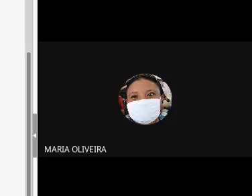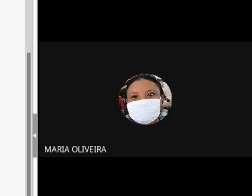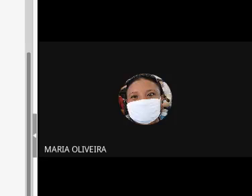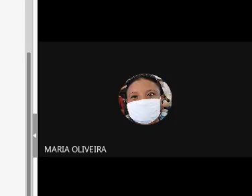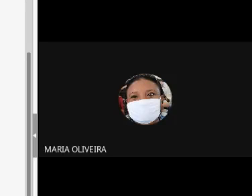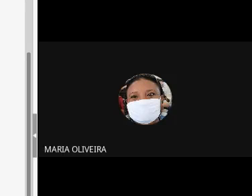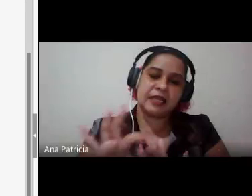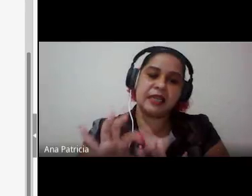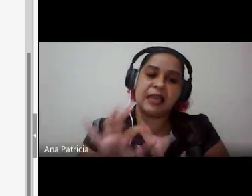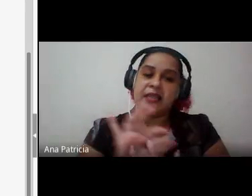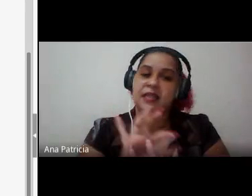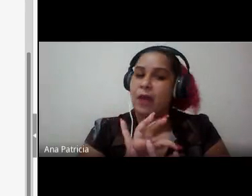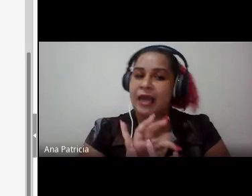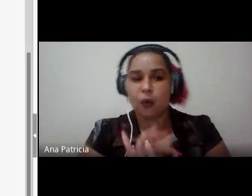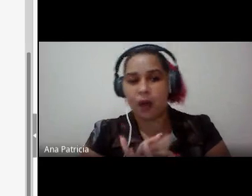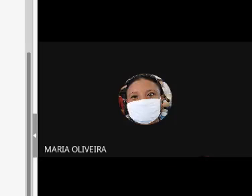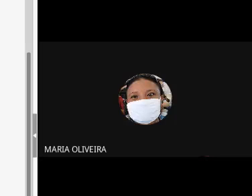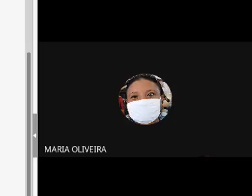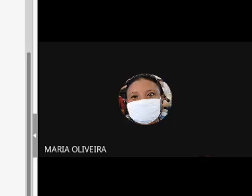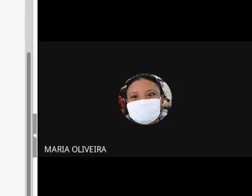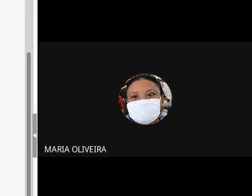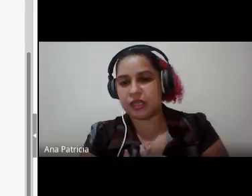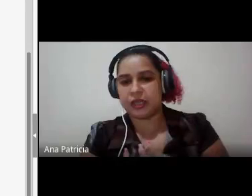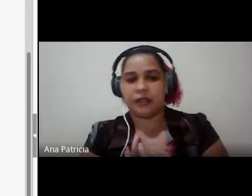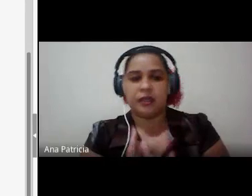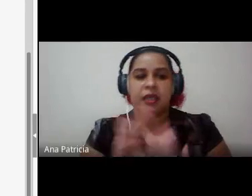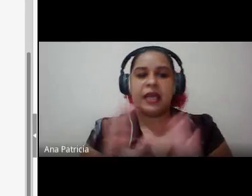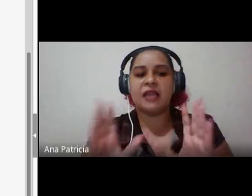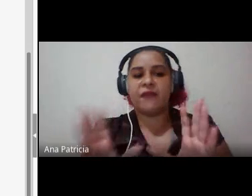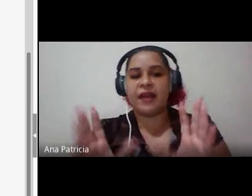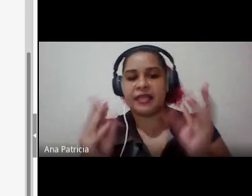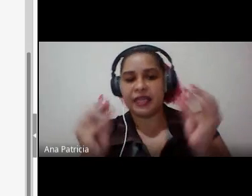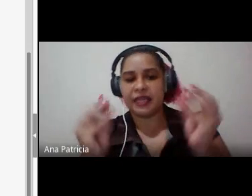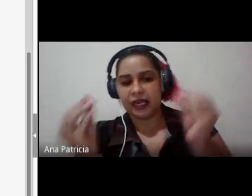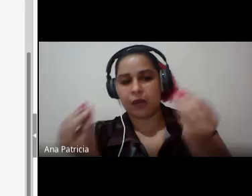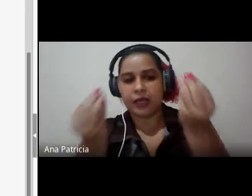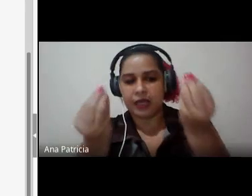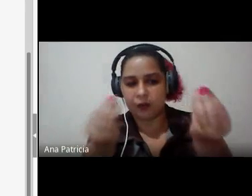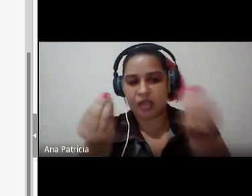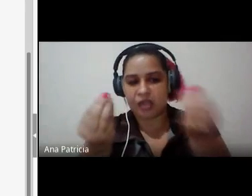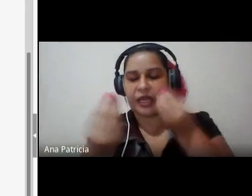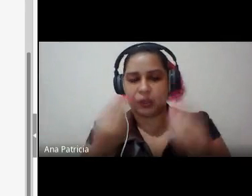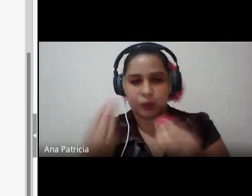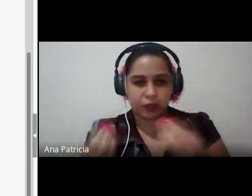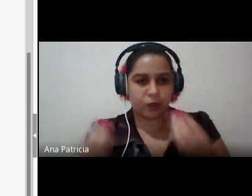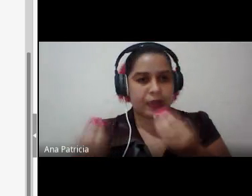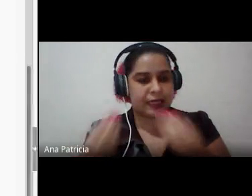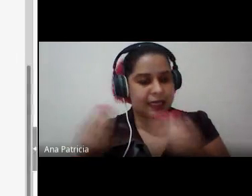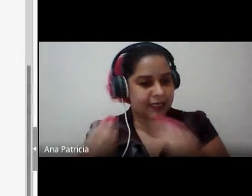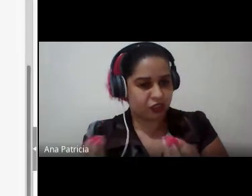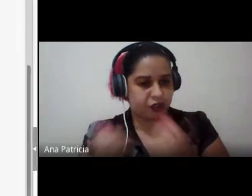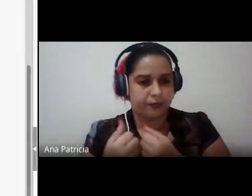Então, Língua Brasileira de Sinais não é linguagem, tá, gente? E a diferença de língua e de linguagem, ela é sutil, mas